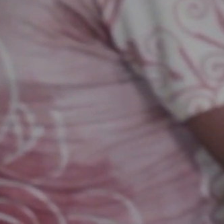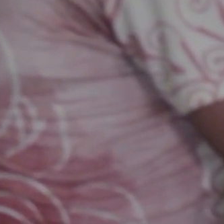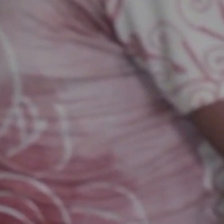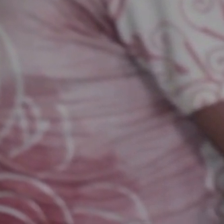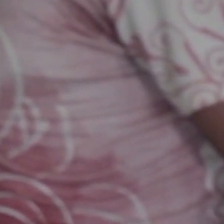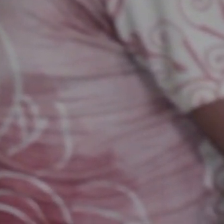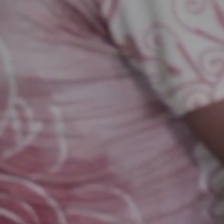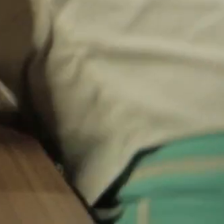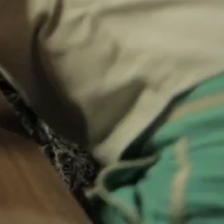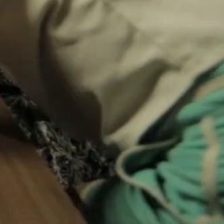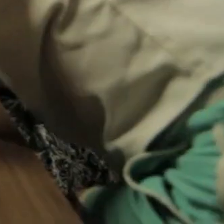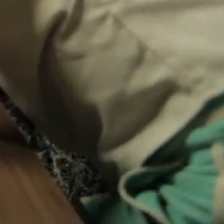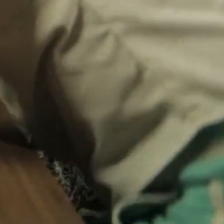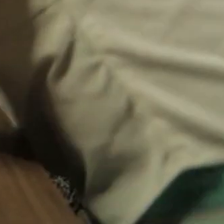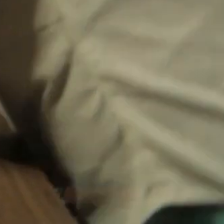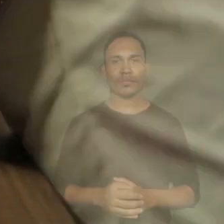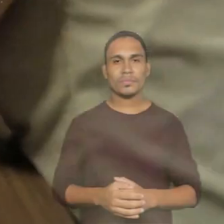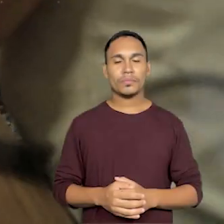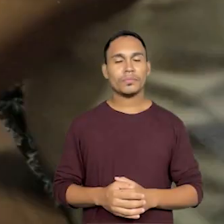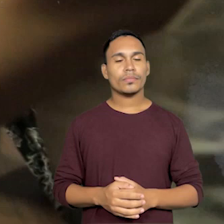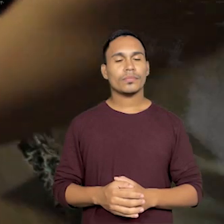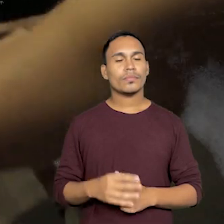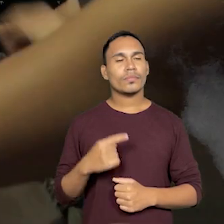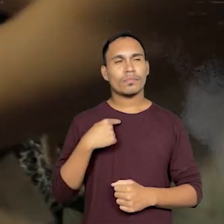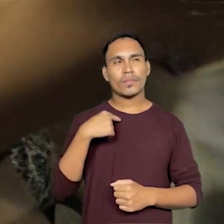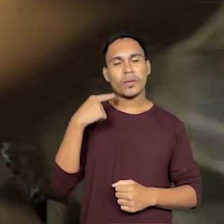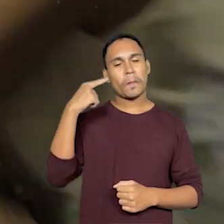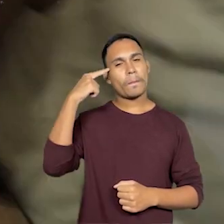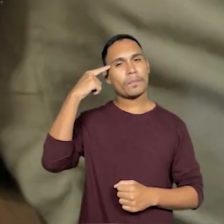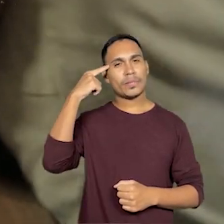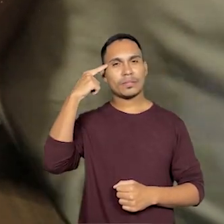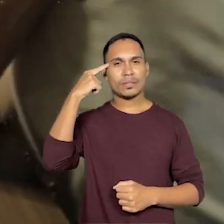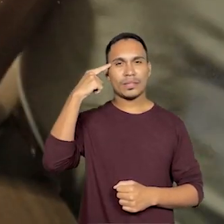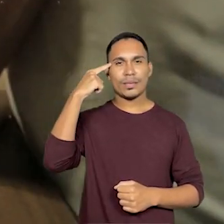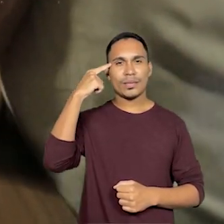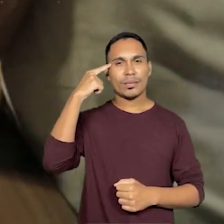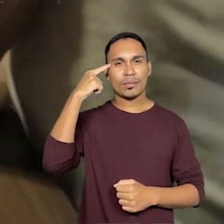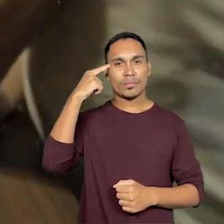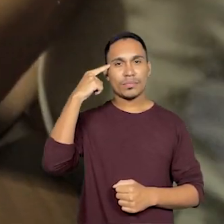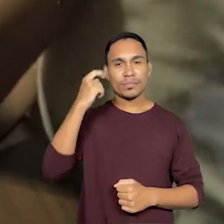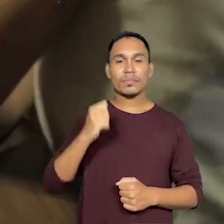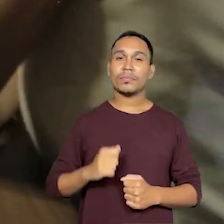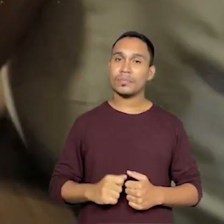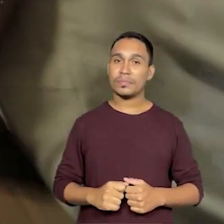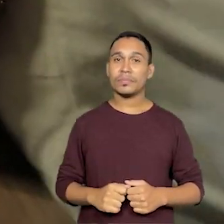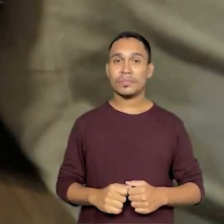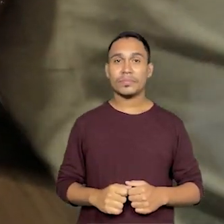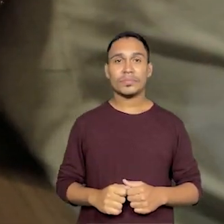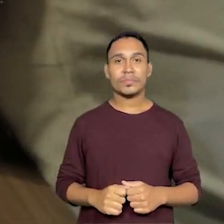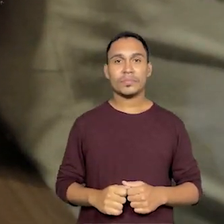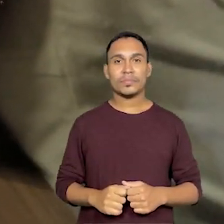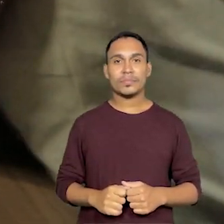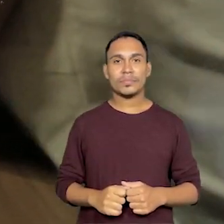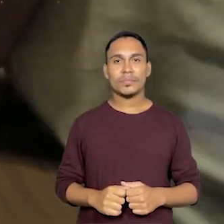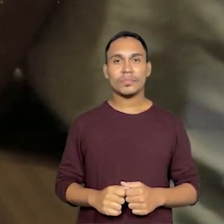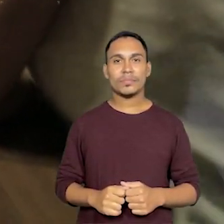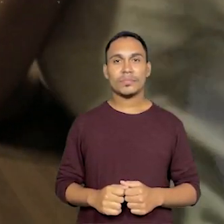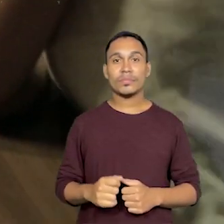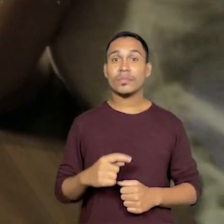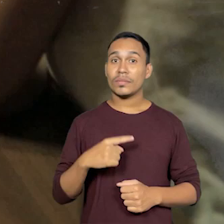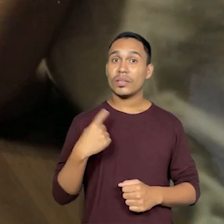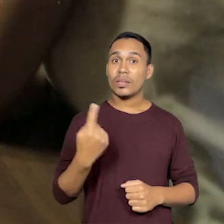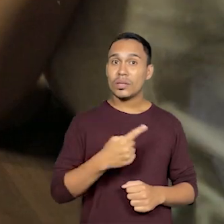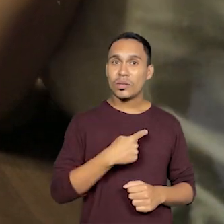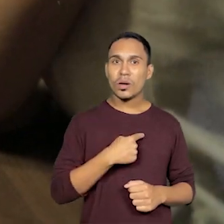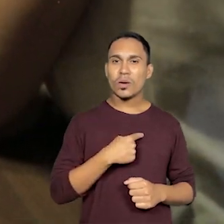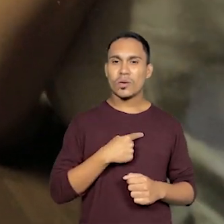um desenho que manipula um pássaro. Sabe o que eu pensei? Que... Na sala de ensaio... A gente tem um trabalho. Sentados à mesa... A gente trabalha muito a